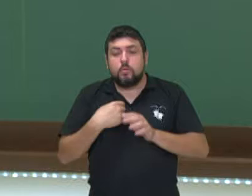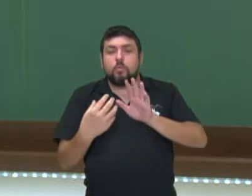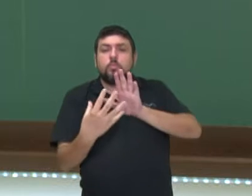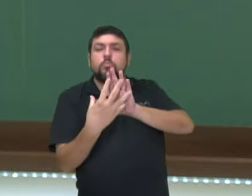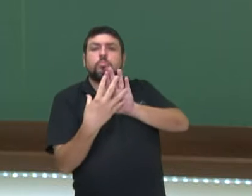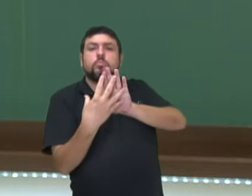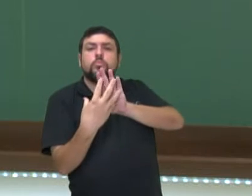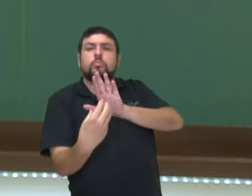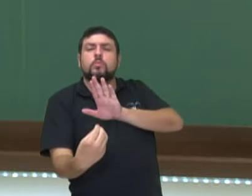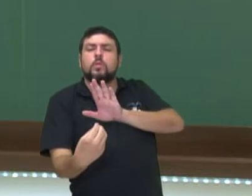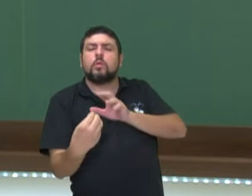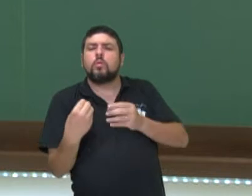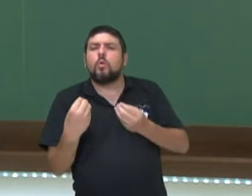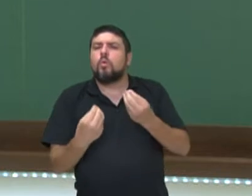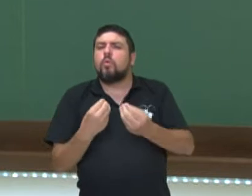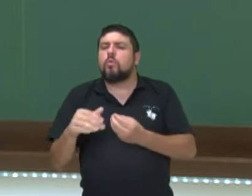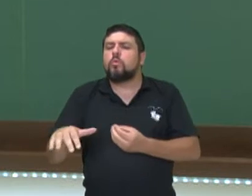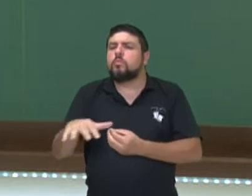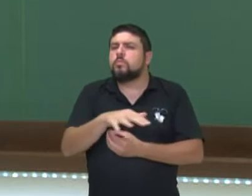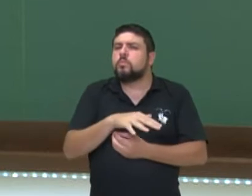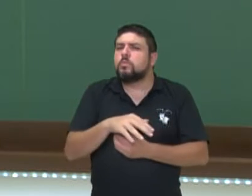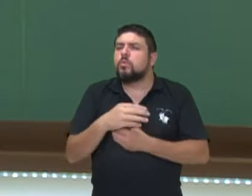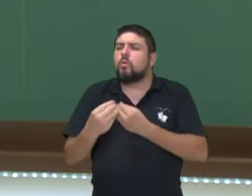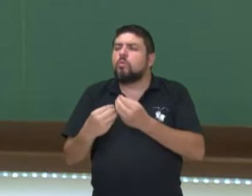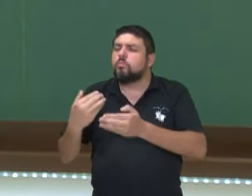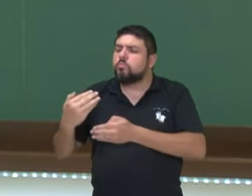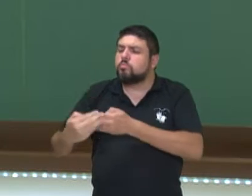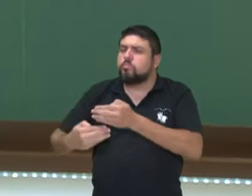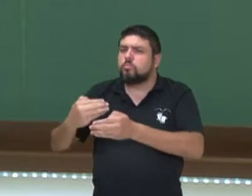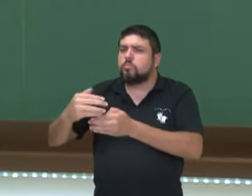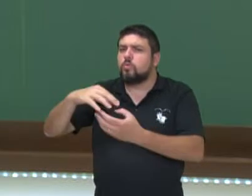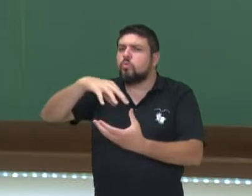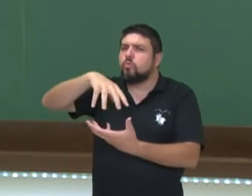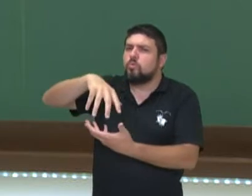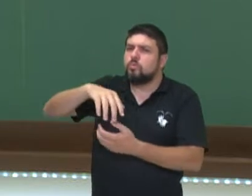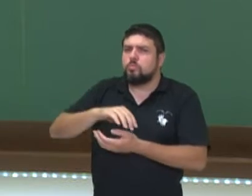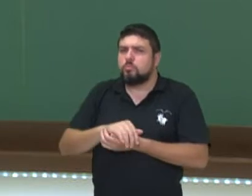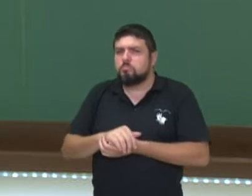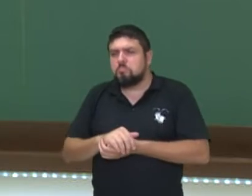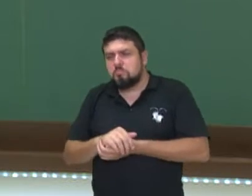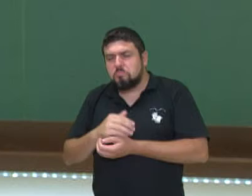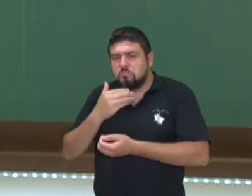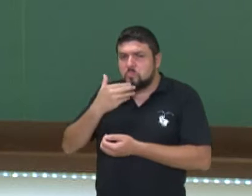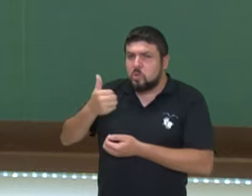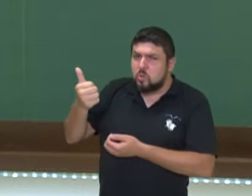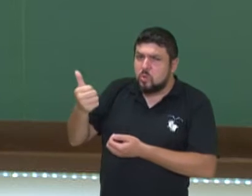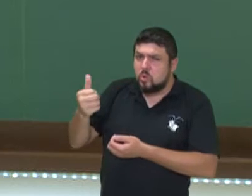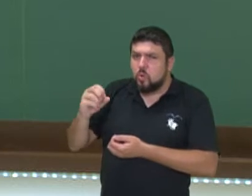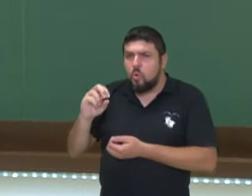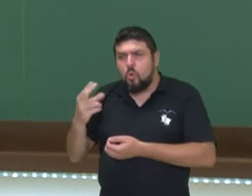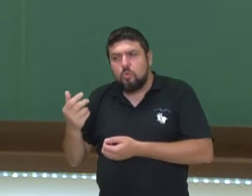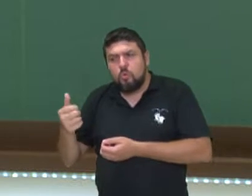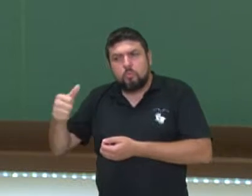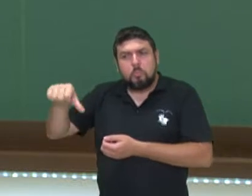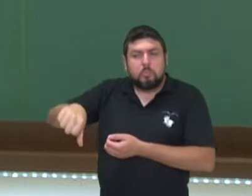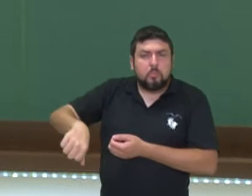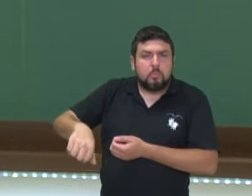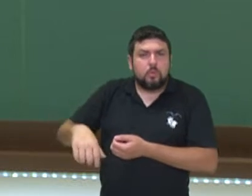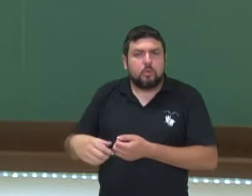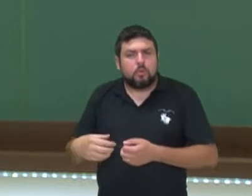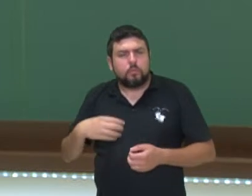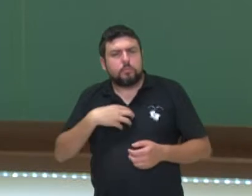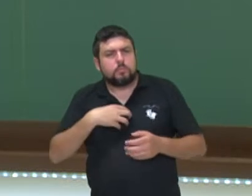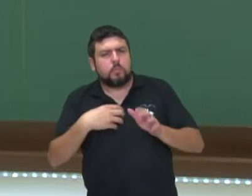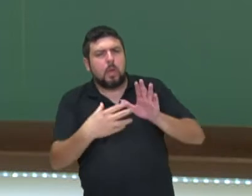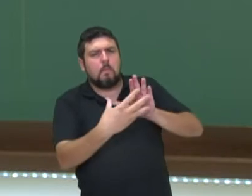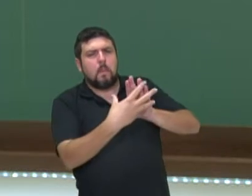nesse momento? Como é que as coisas seriam? O mundo estaria melhor ou pior? Eu estaria mais feliz ou